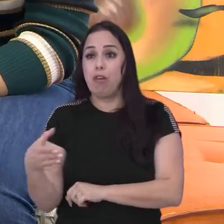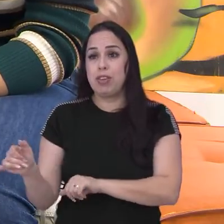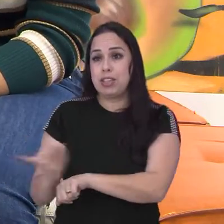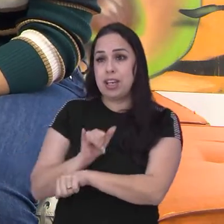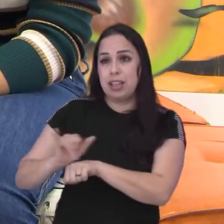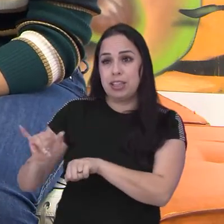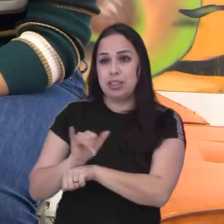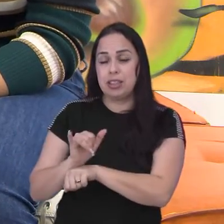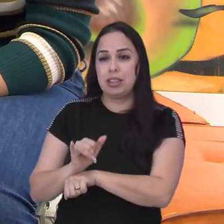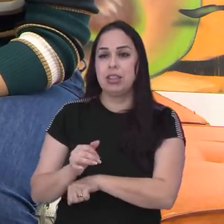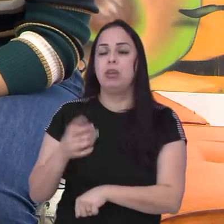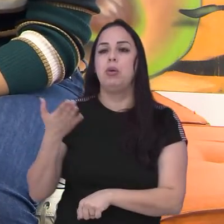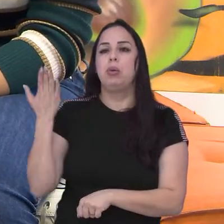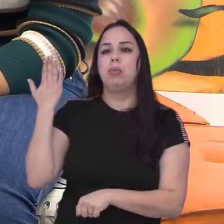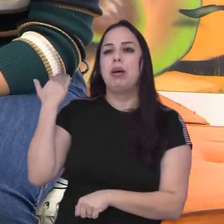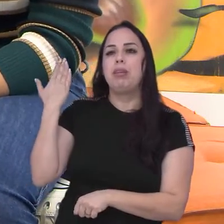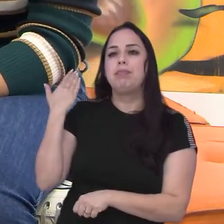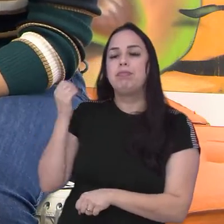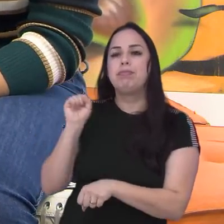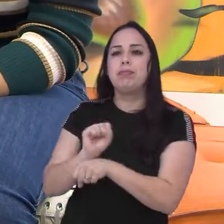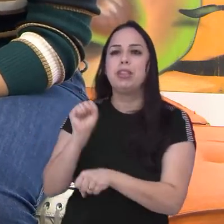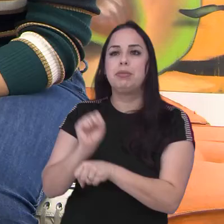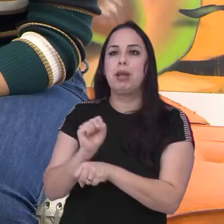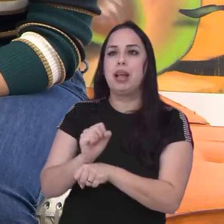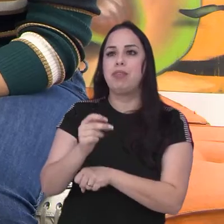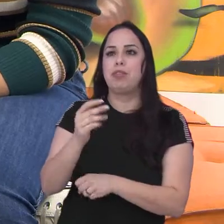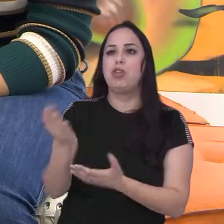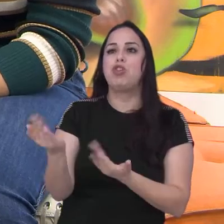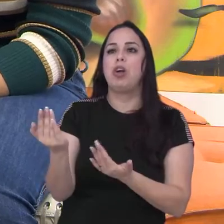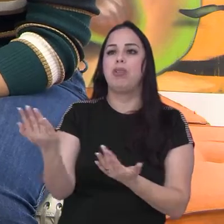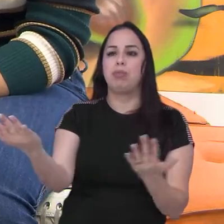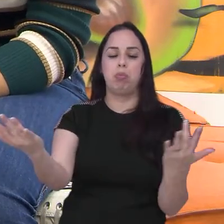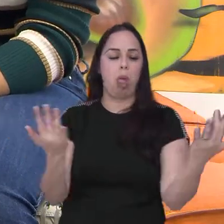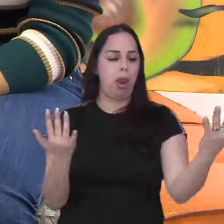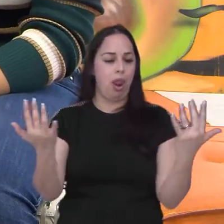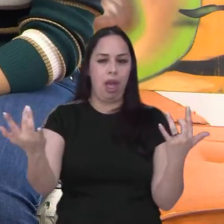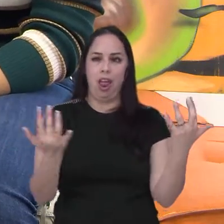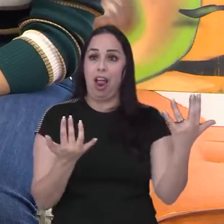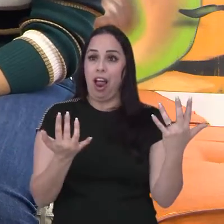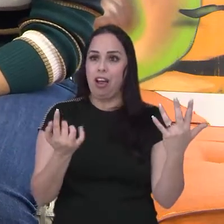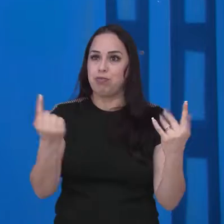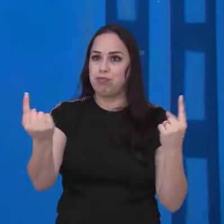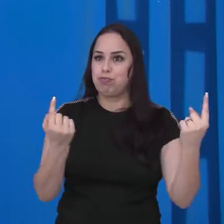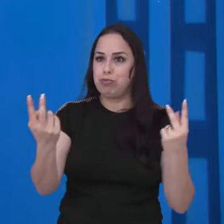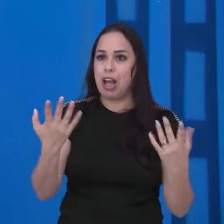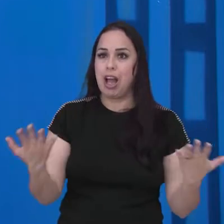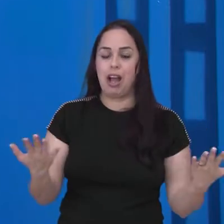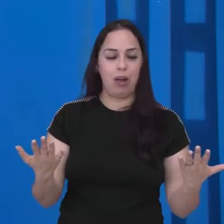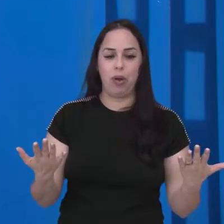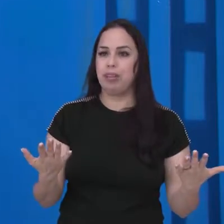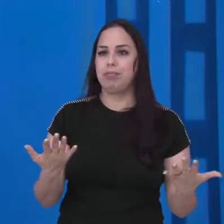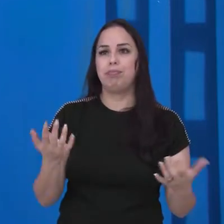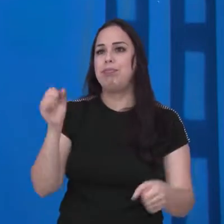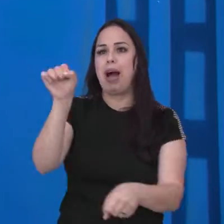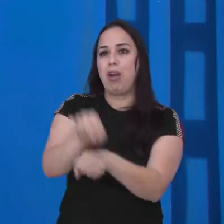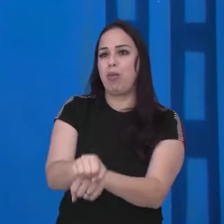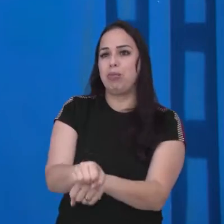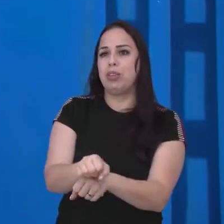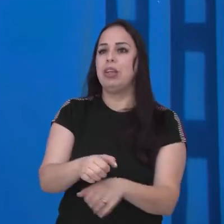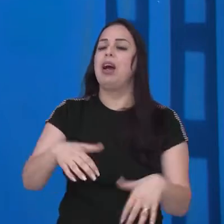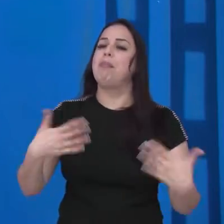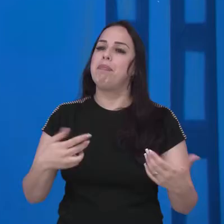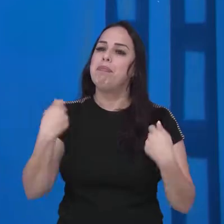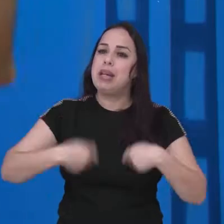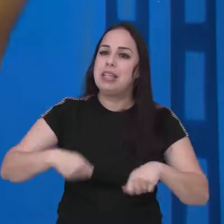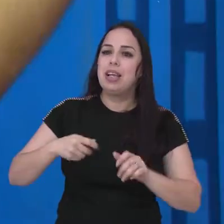Em vez de nós esperando, antes a gente ficava esperando eles vinham da periferia para vir para o centro, agora eles não vêm mais. Agora a gente tem que